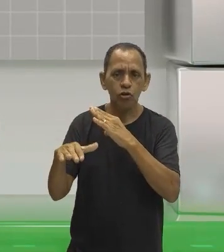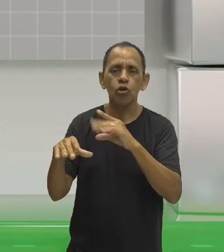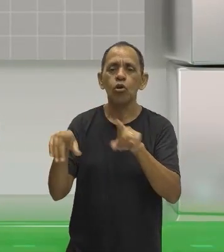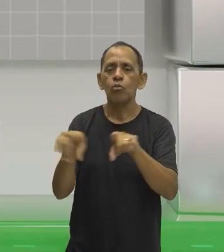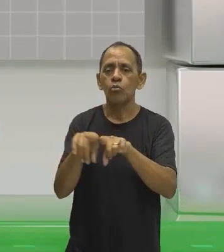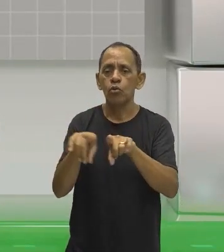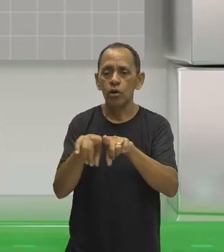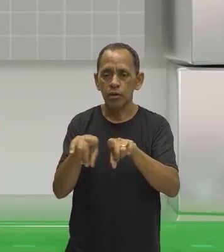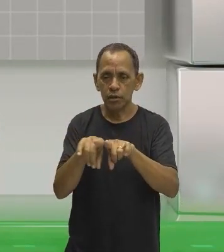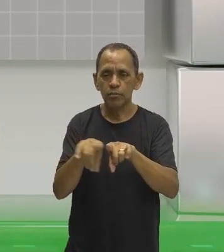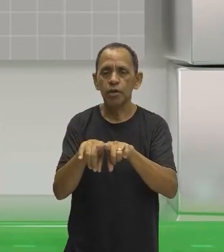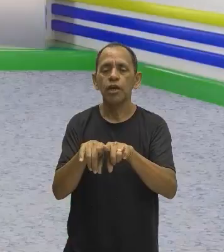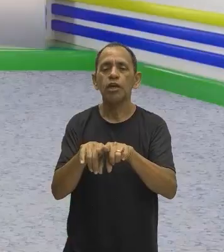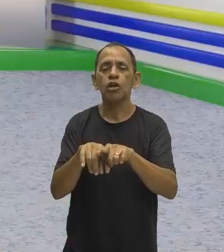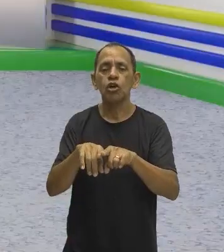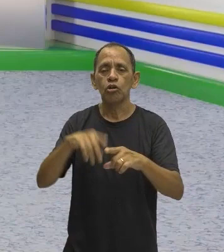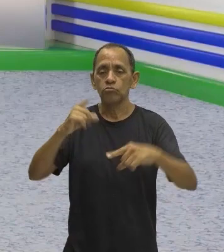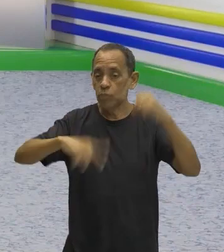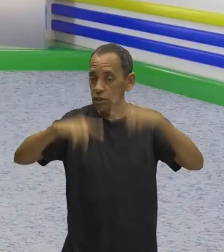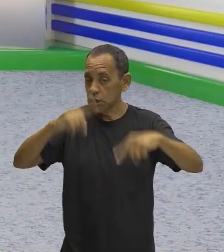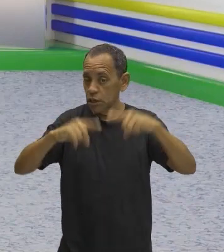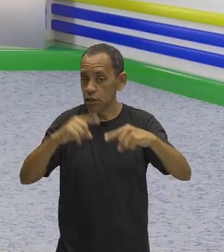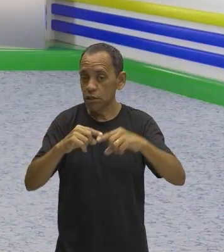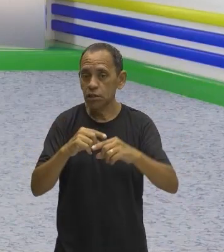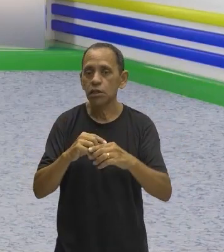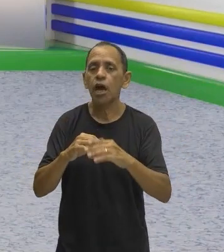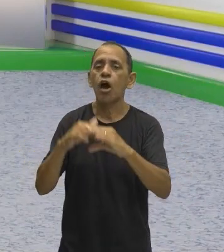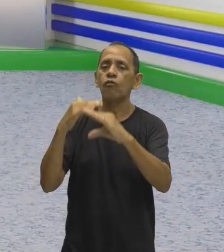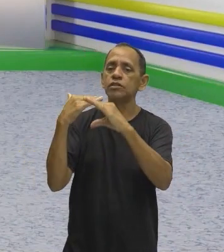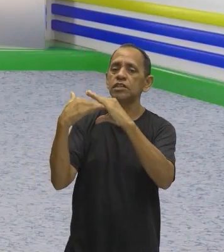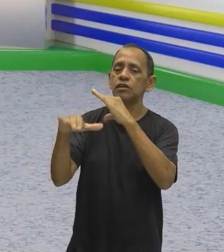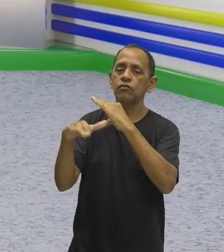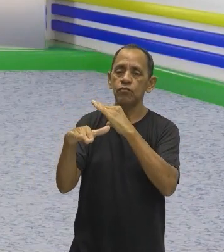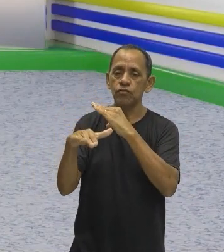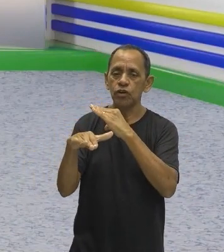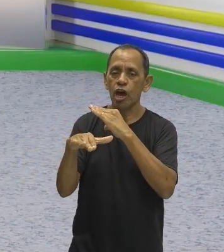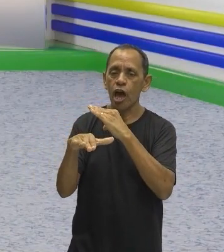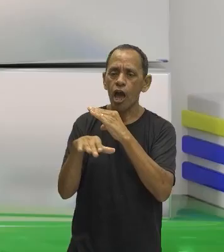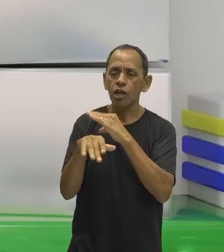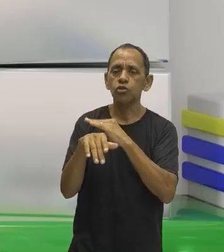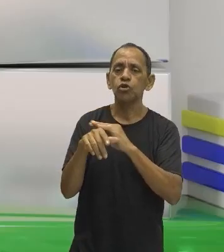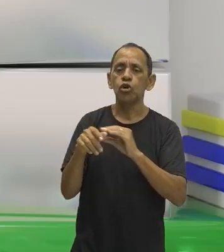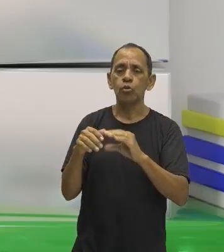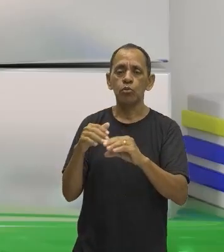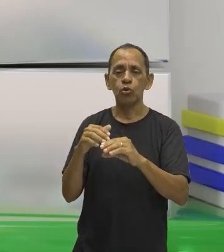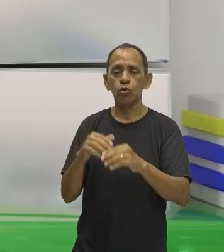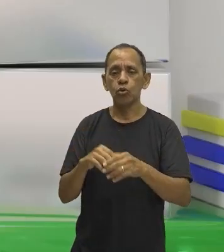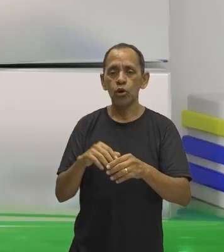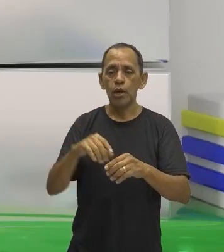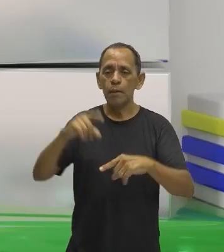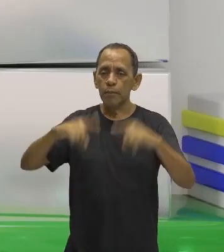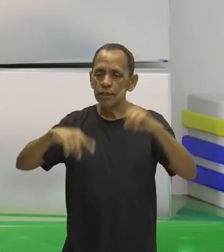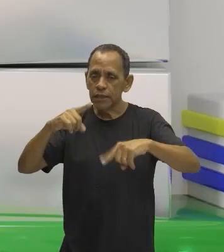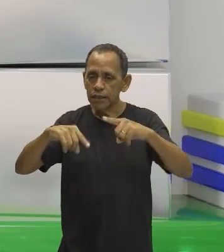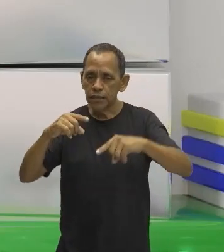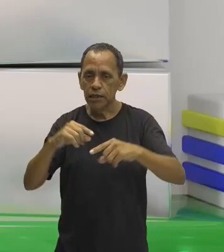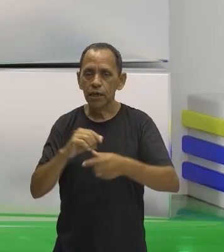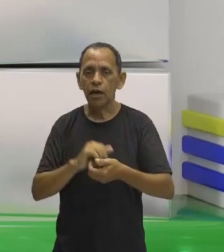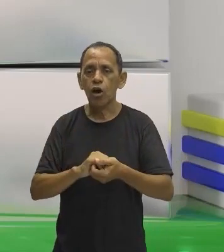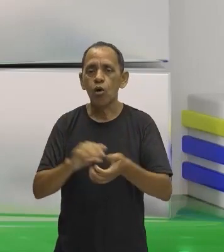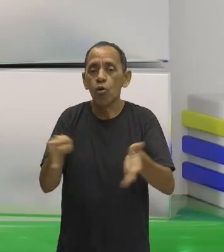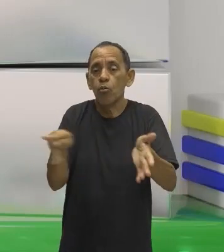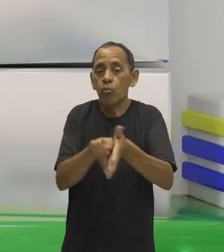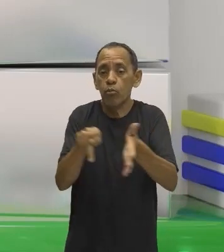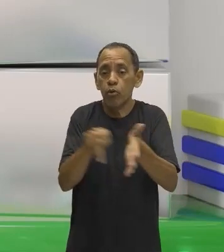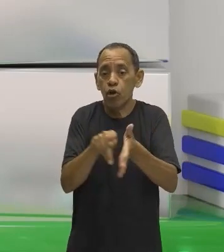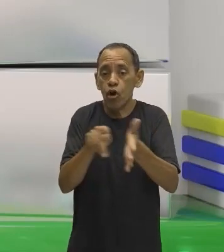todos os materiais. Exato, é uma ferramenta importantíssima, né, para o professor do ensino presencial com mediação tecnológica, né? Você